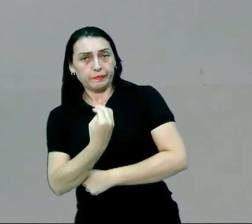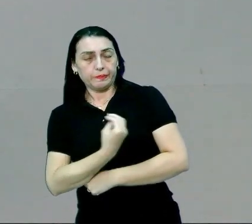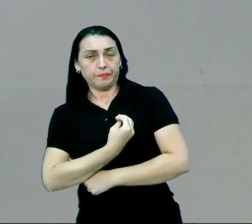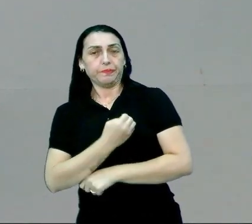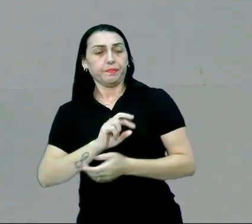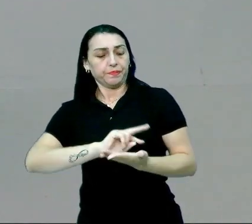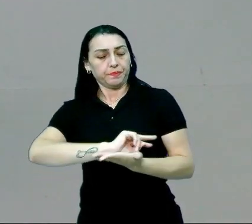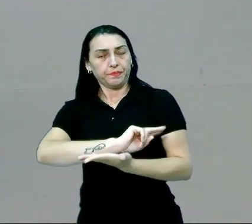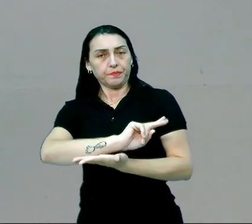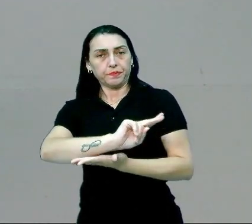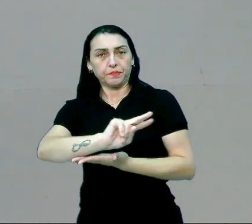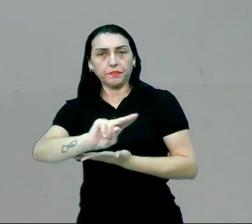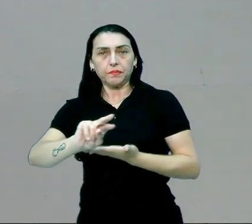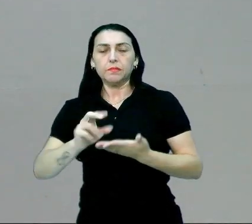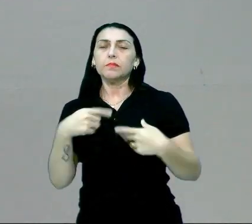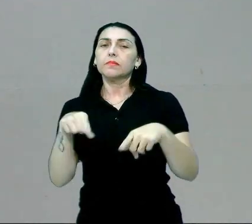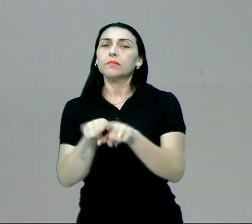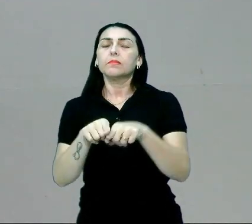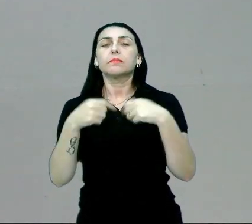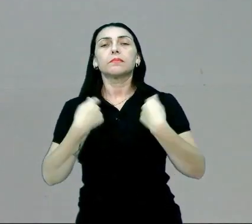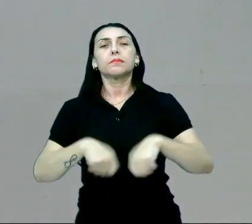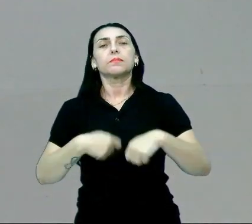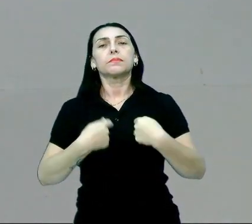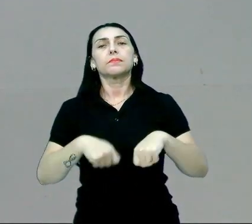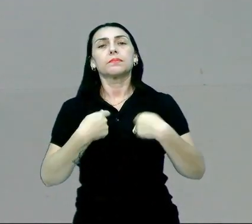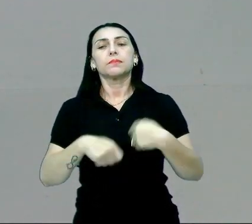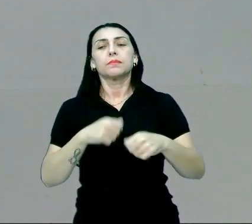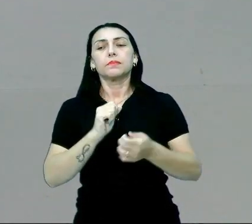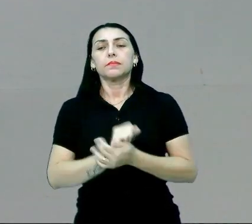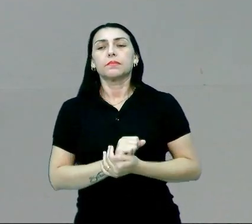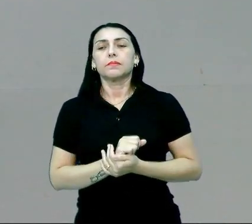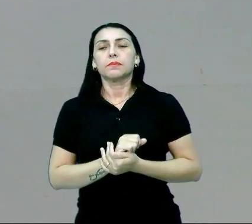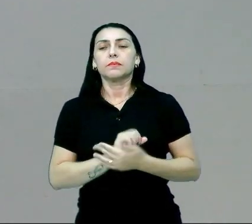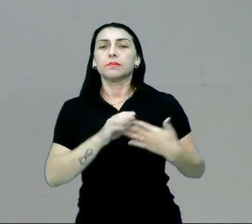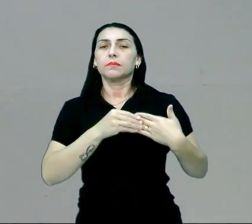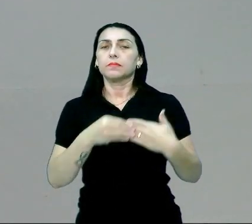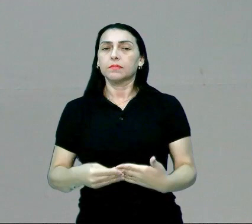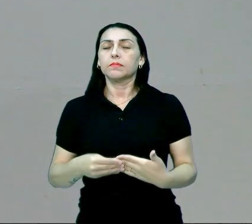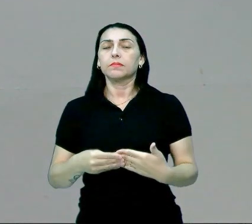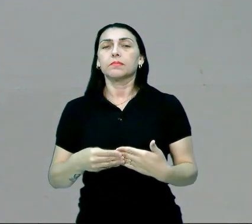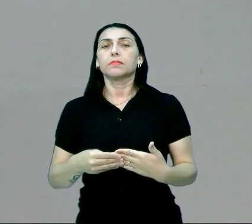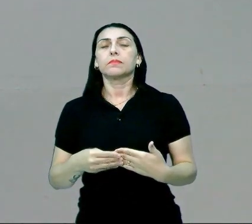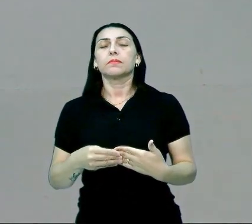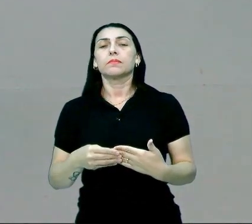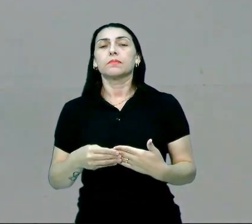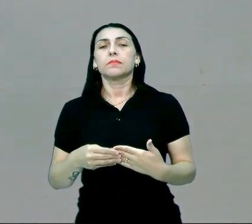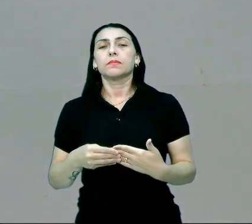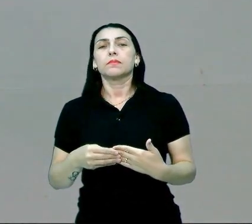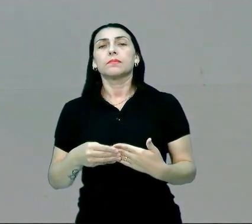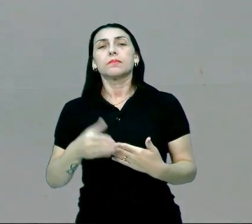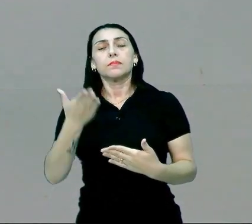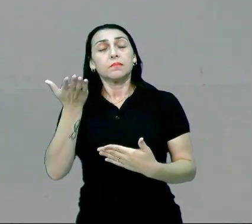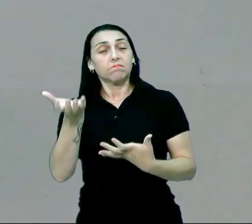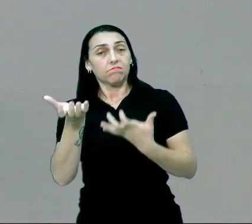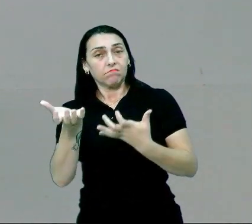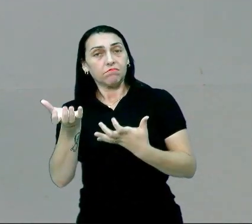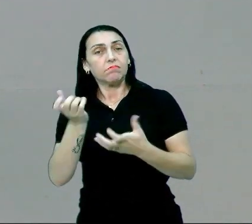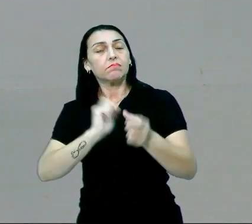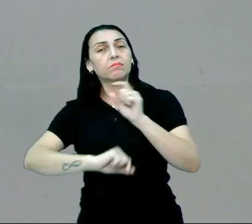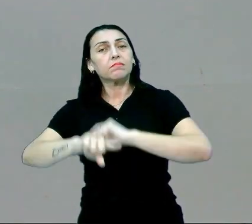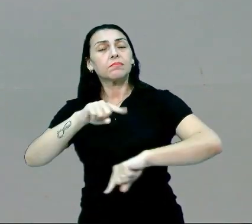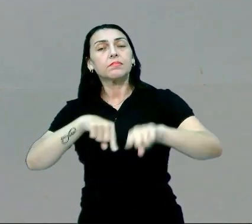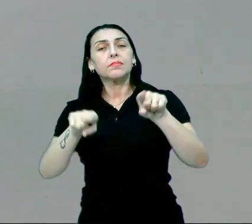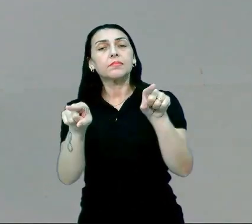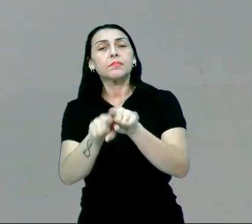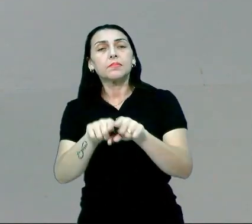essas variáveis, elas também precisam, digamos assim, ser levadas em consideração. E quer queira, quer